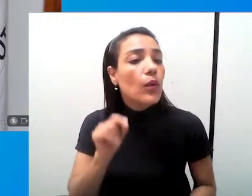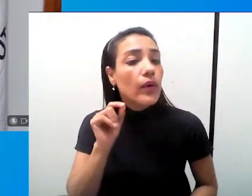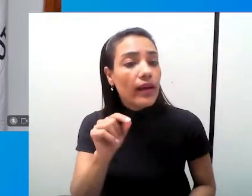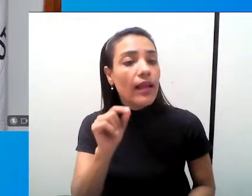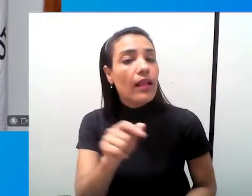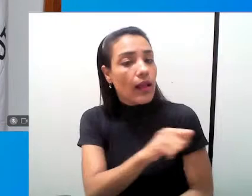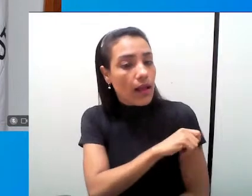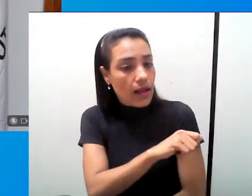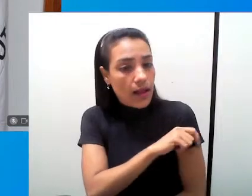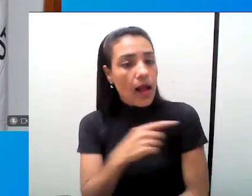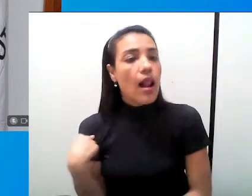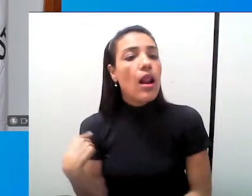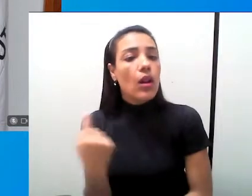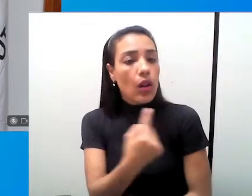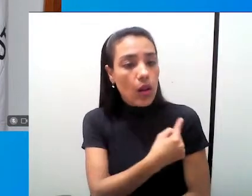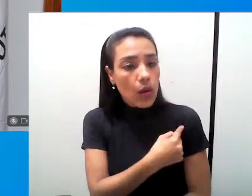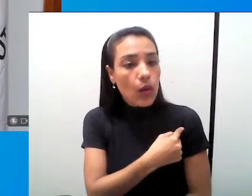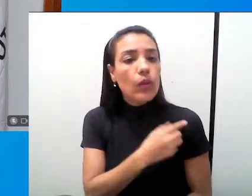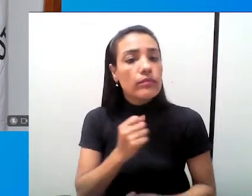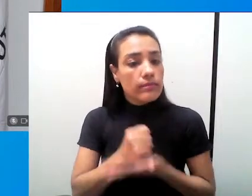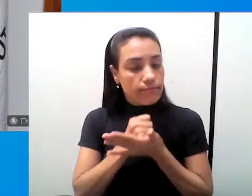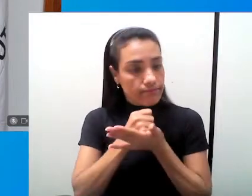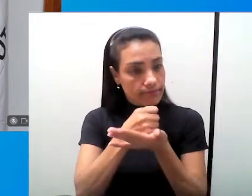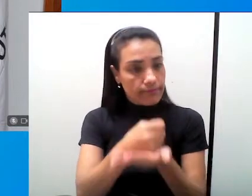como o Fábio bem disse,